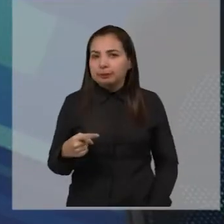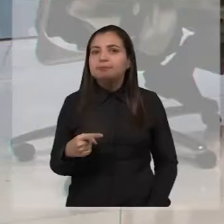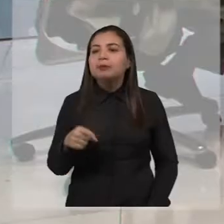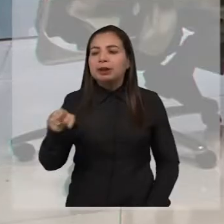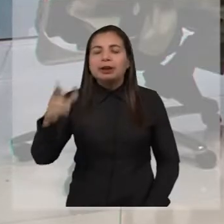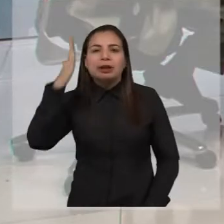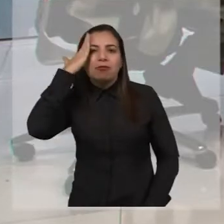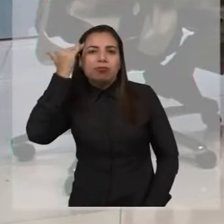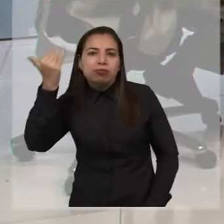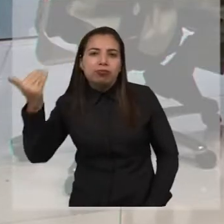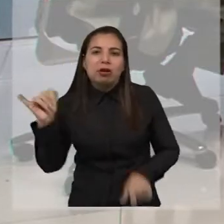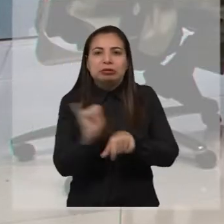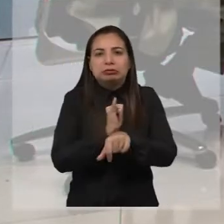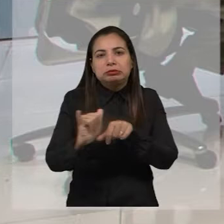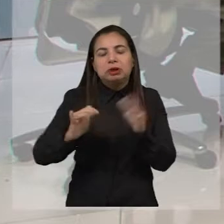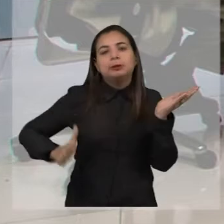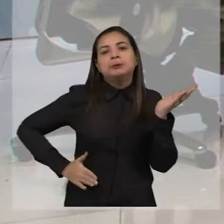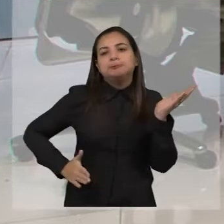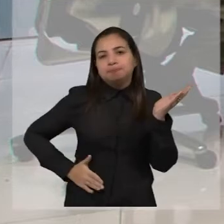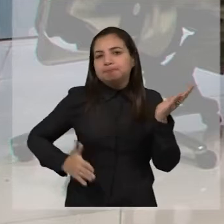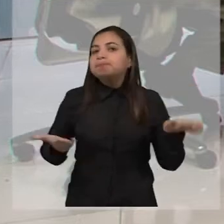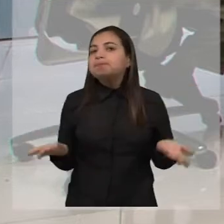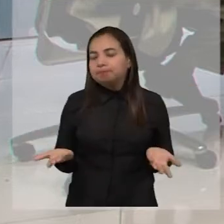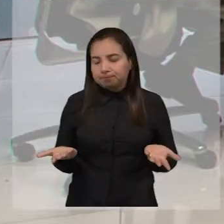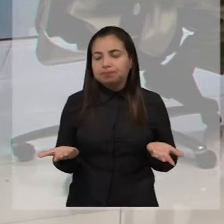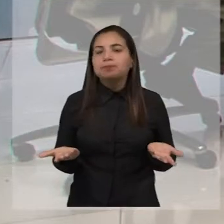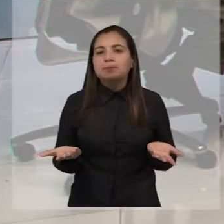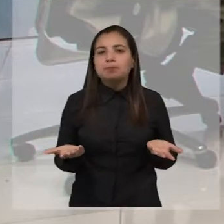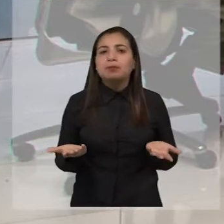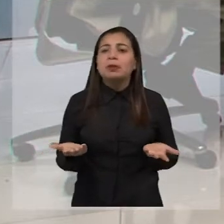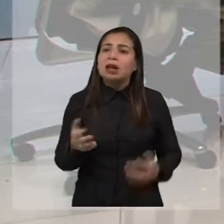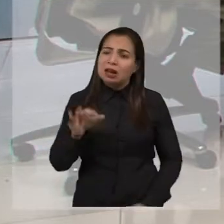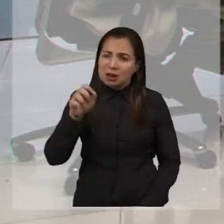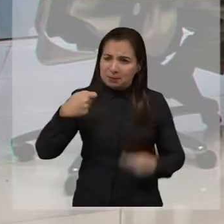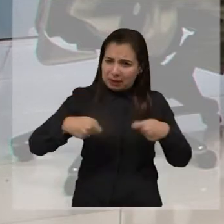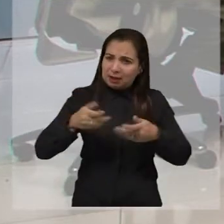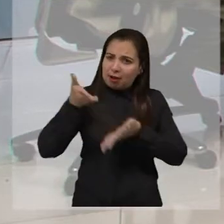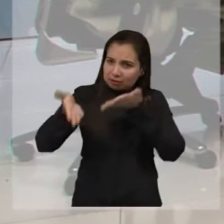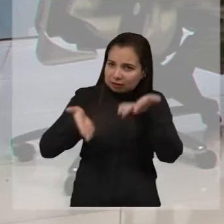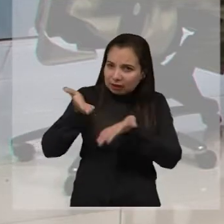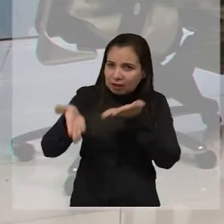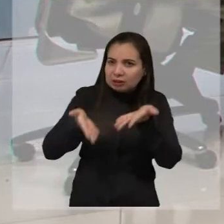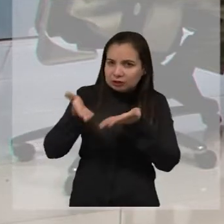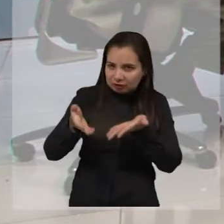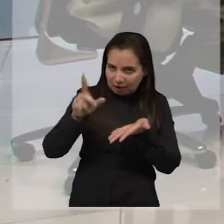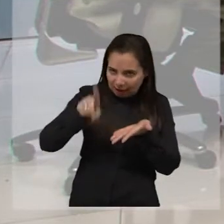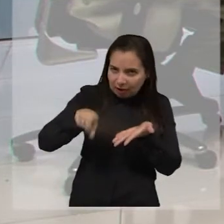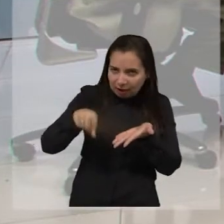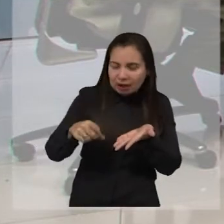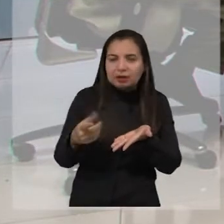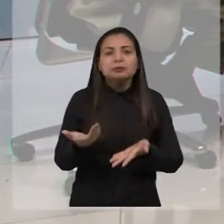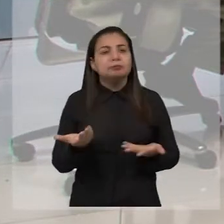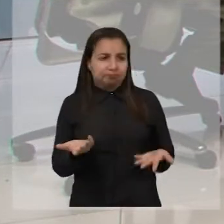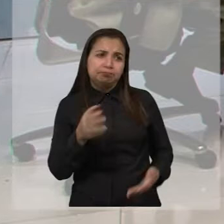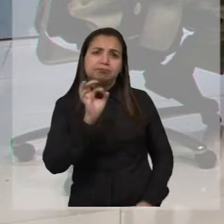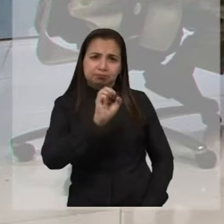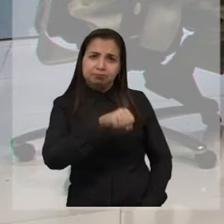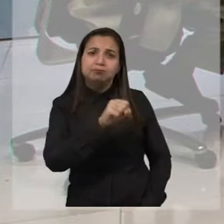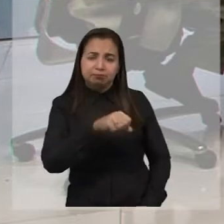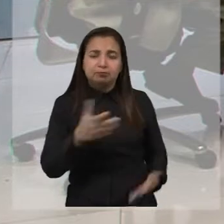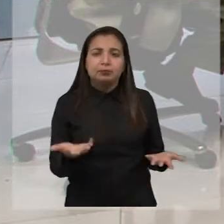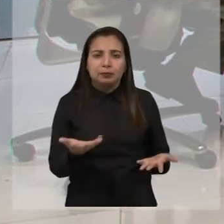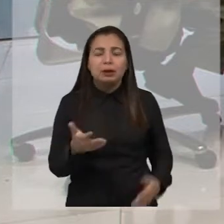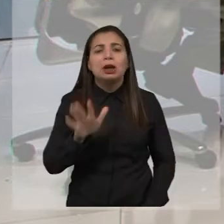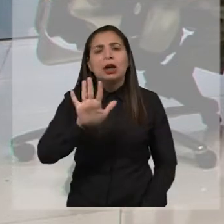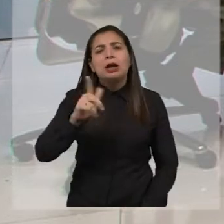que você está defendendo é que ele tem que ser segregado, mas tem que Para ser tratamento. acompanhado para tratamento. Pronto. É. Sem ter direito às